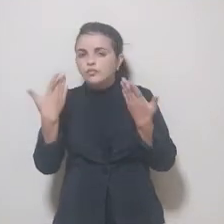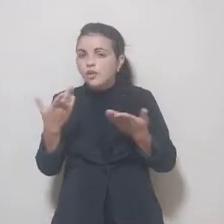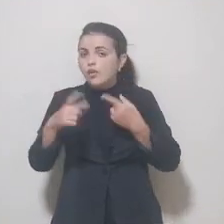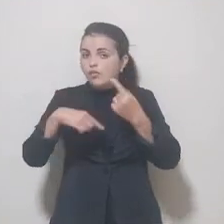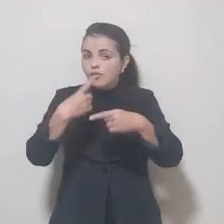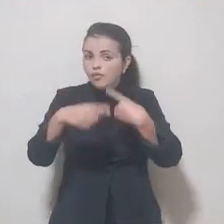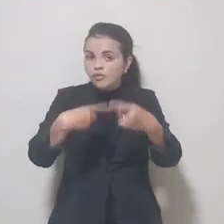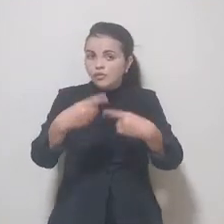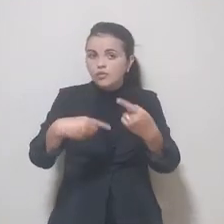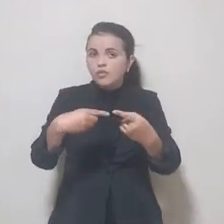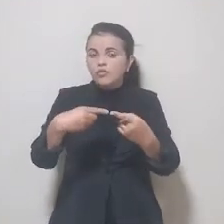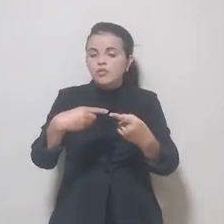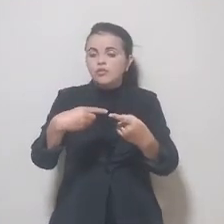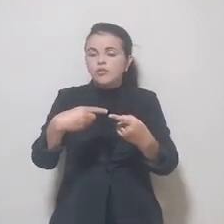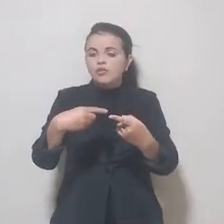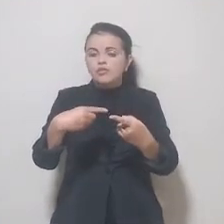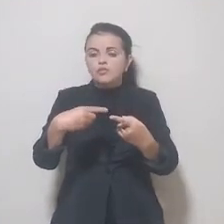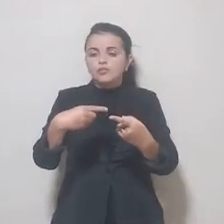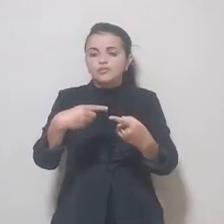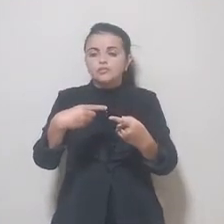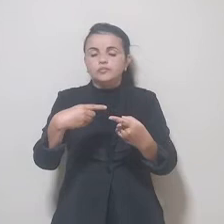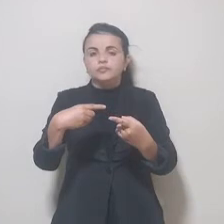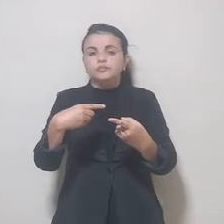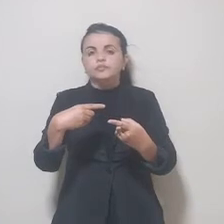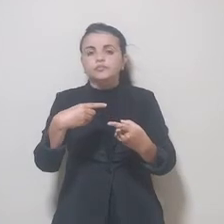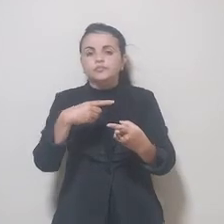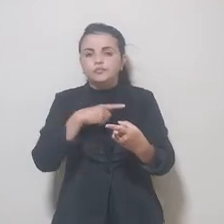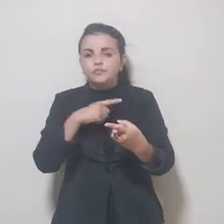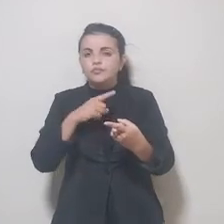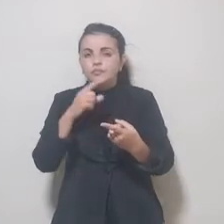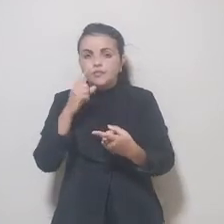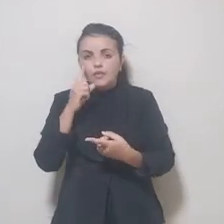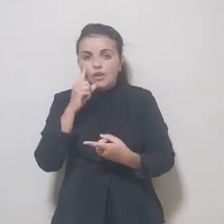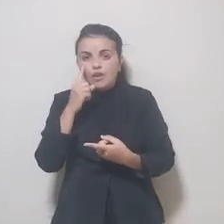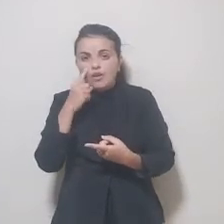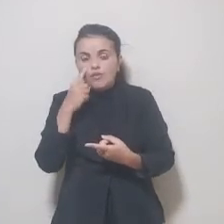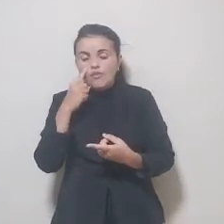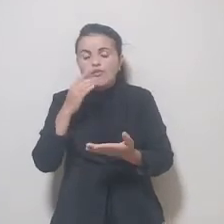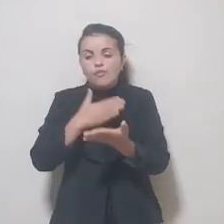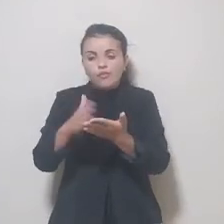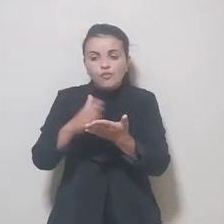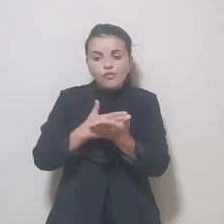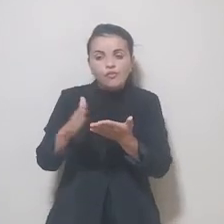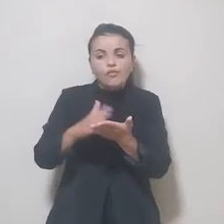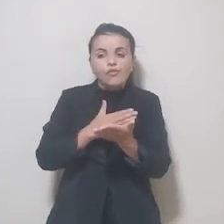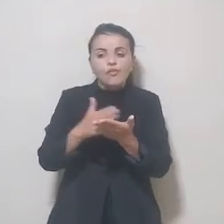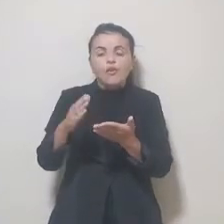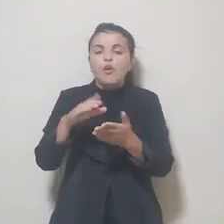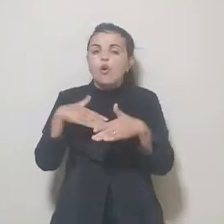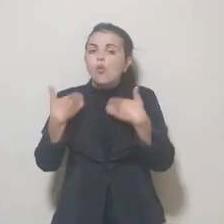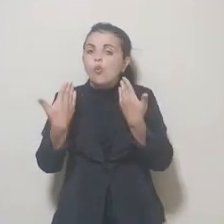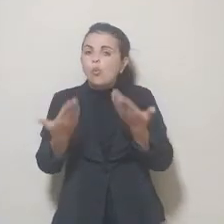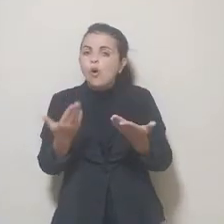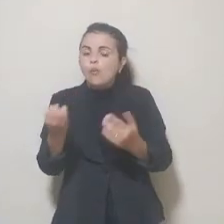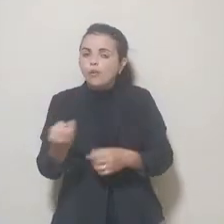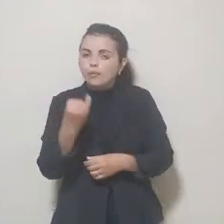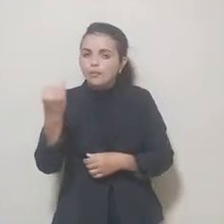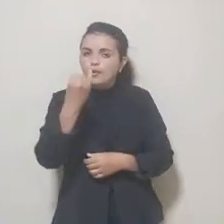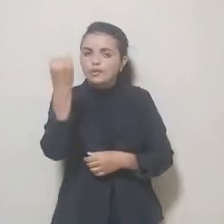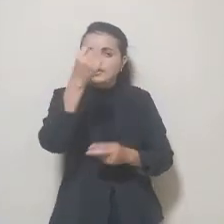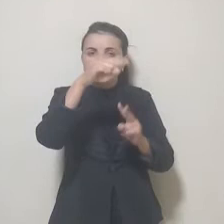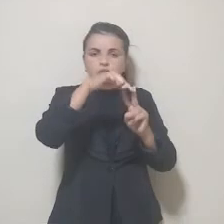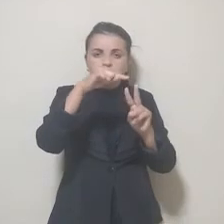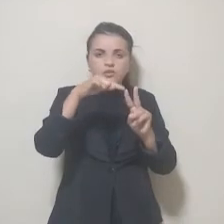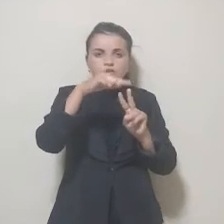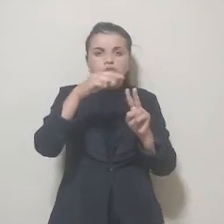ver na prática, ou melhor, na prática não, né? Num quadrinho que eu trouxe aqui para vocês, para ver qual é a função desses dois hormônios e por que são